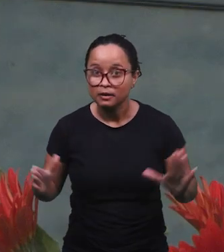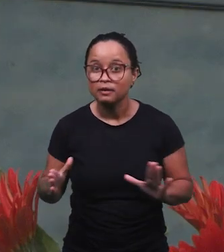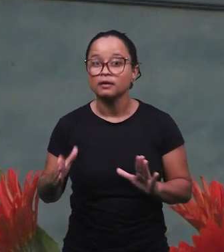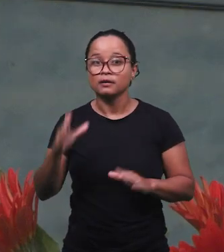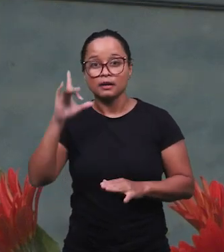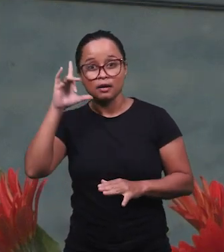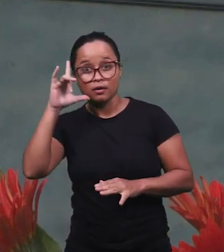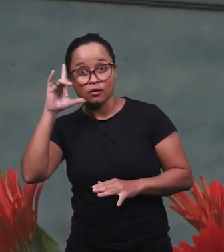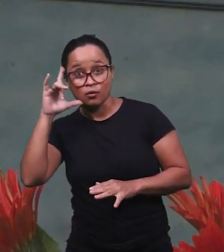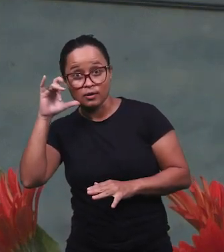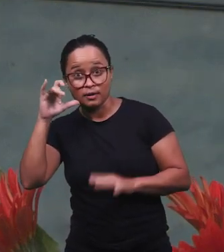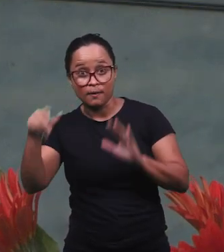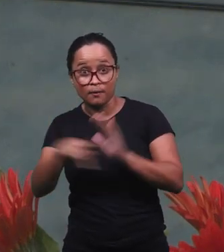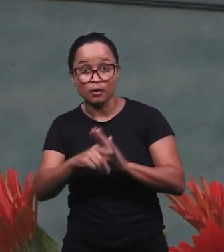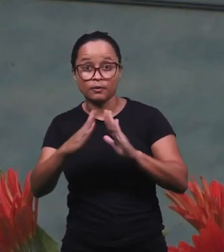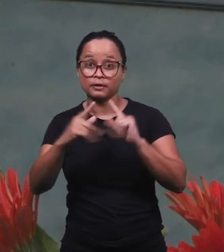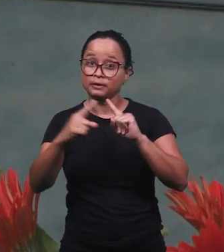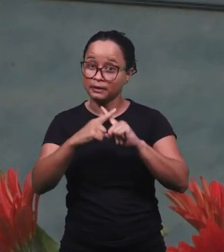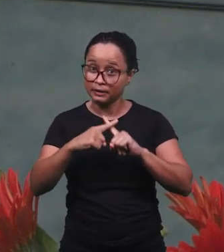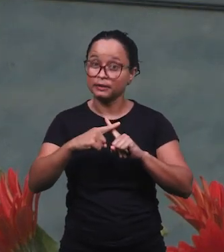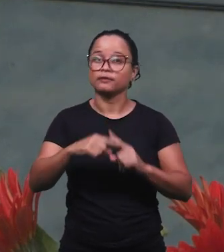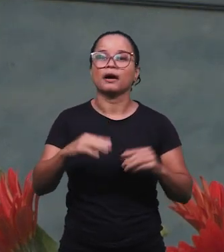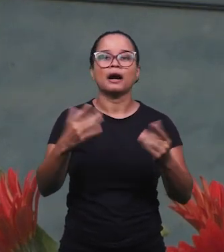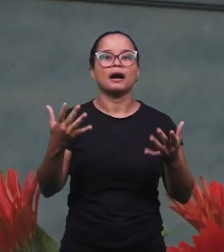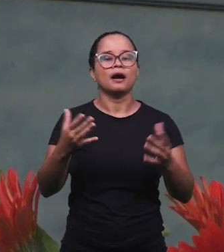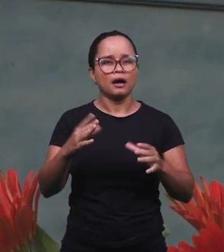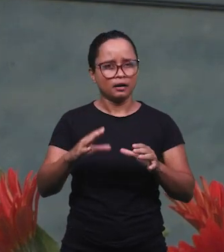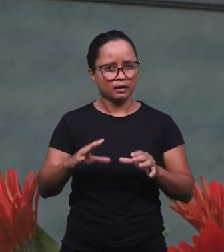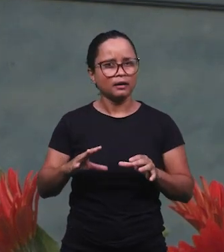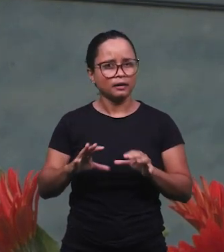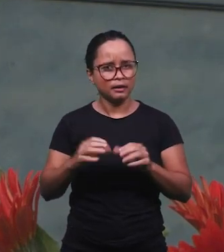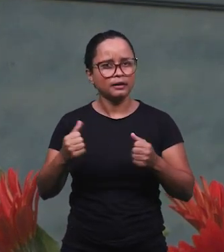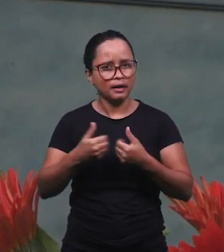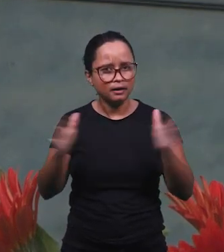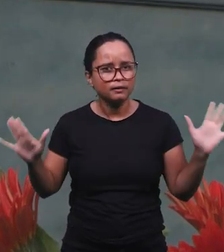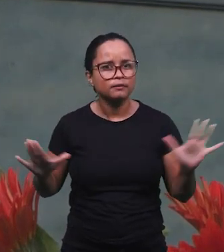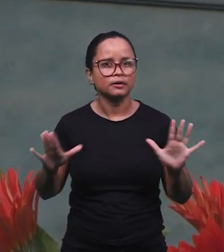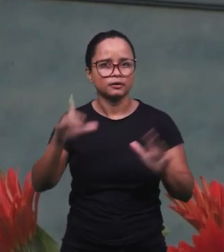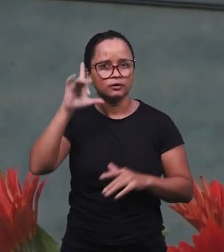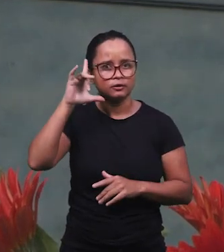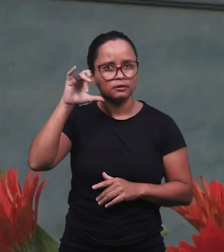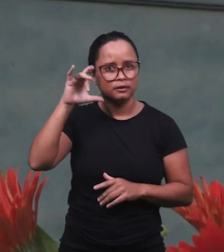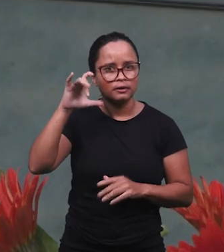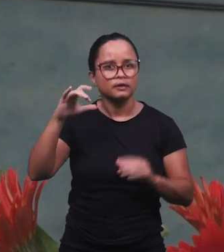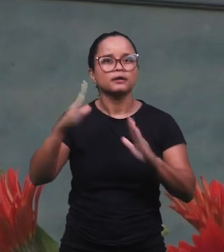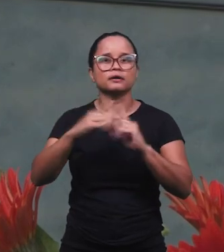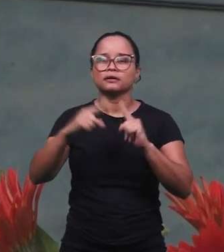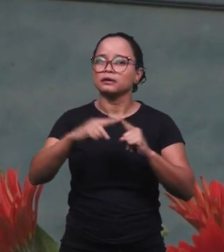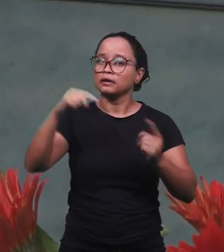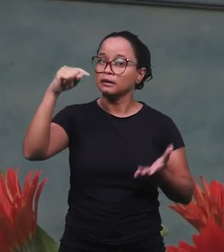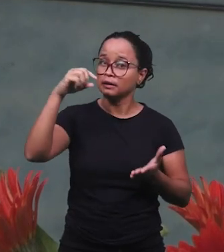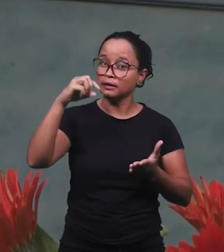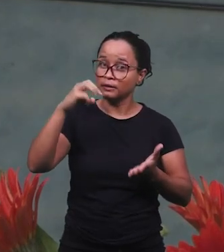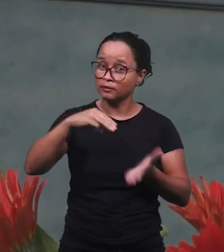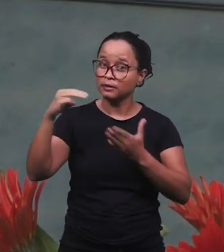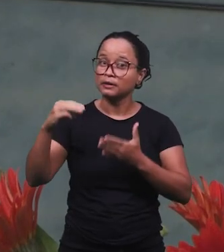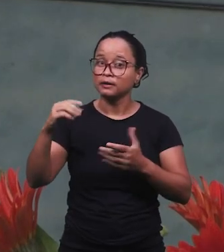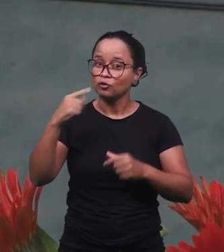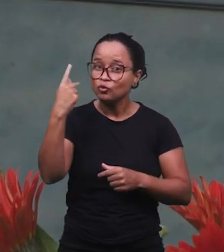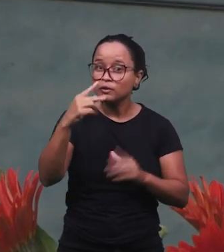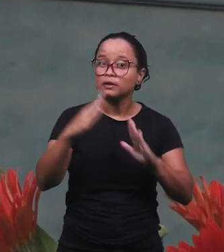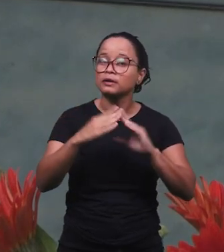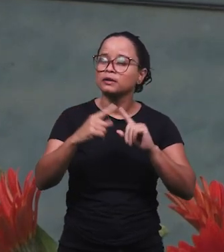tá? Abra o Instagram. Agora, procure saber, e aqui tanto eu quanto o Léo